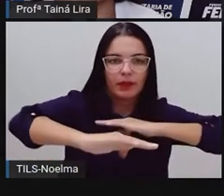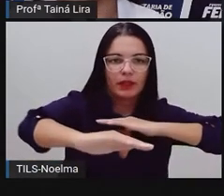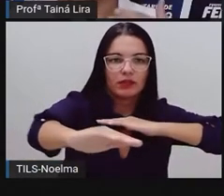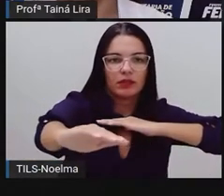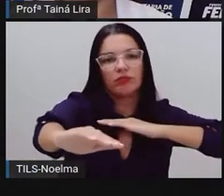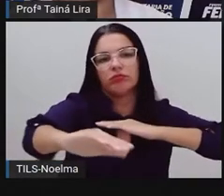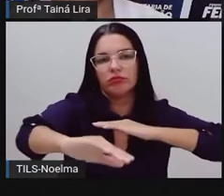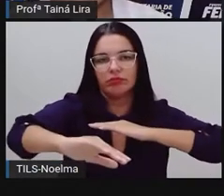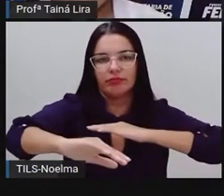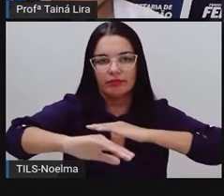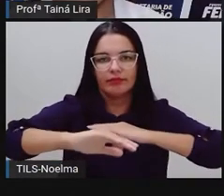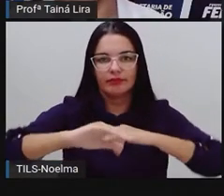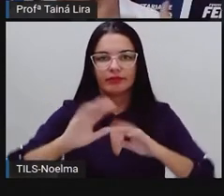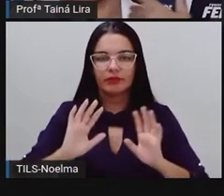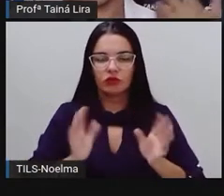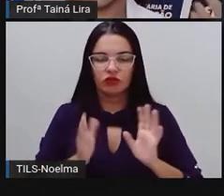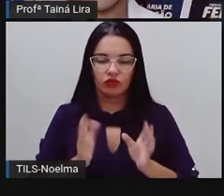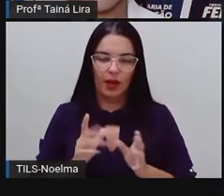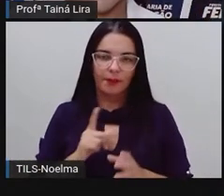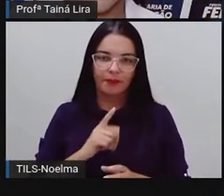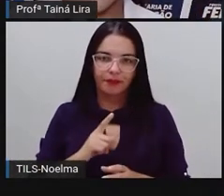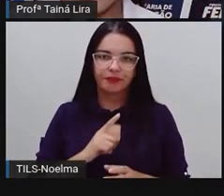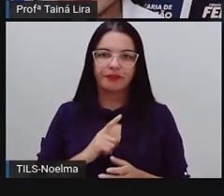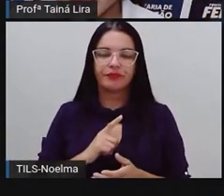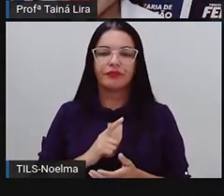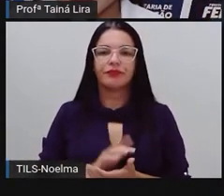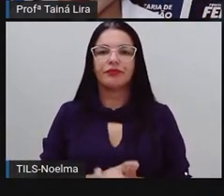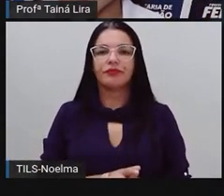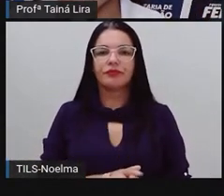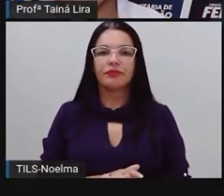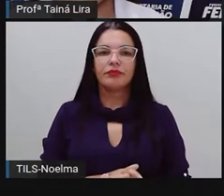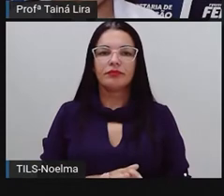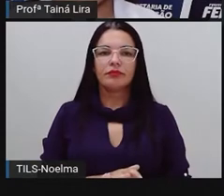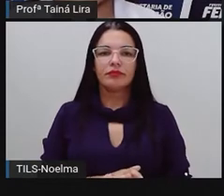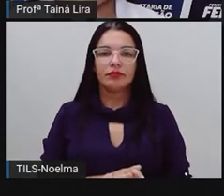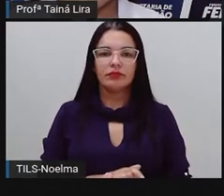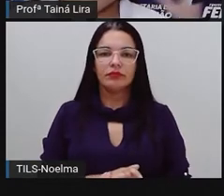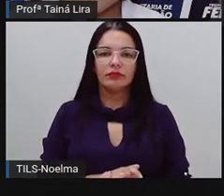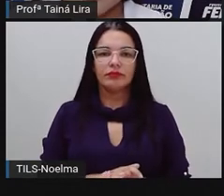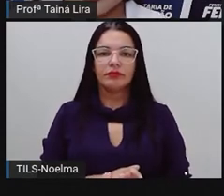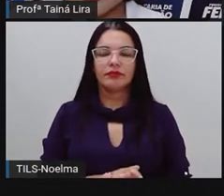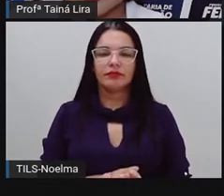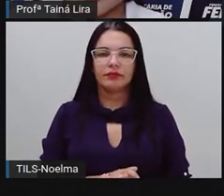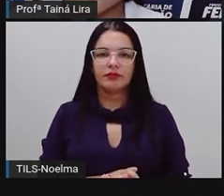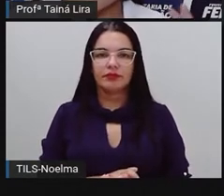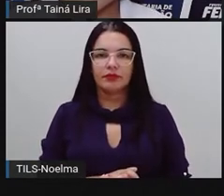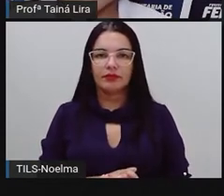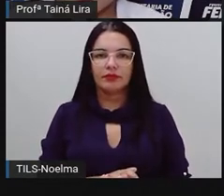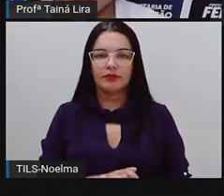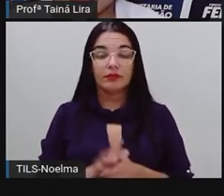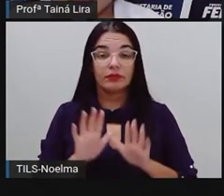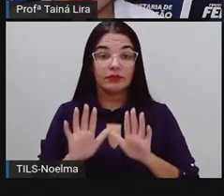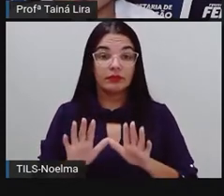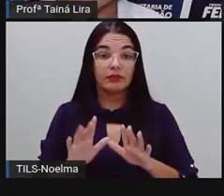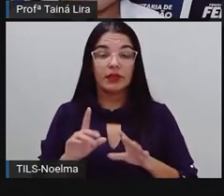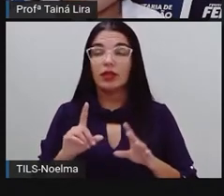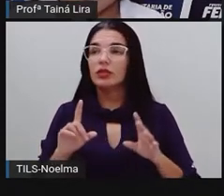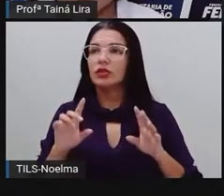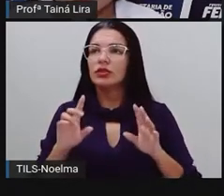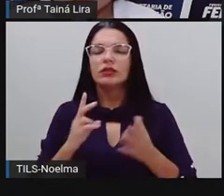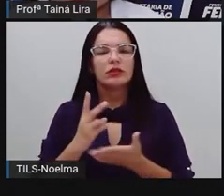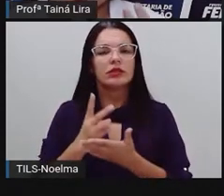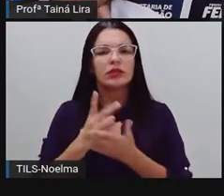pavimentação de colocar as falta de colocar paralelepípedo certo mas de maneira geral